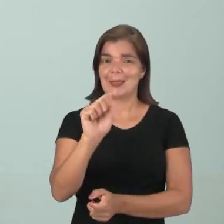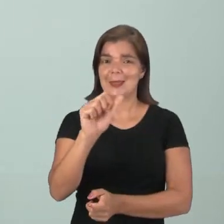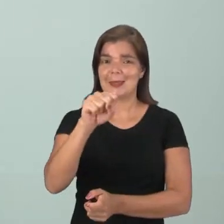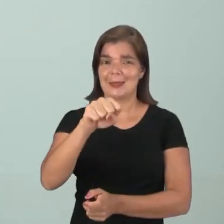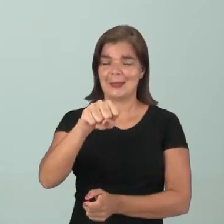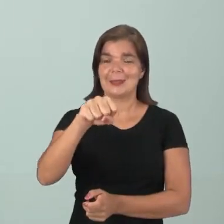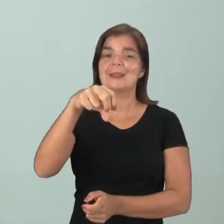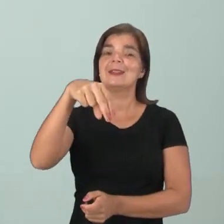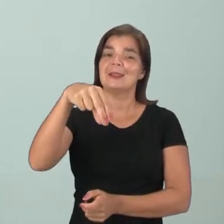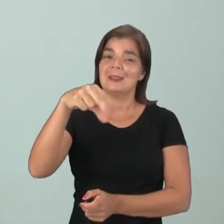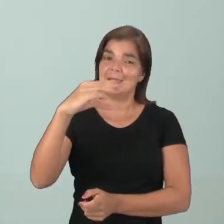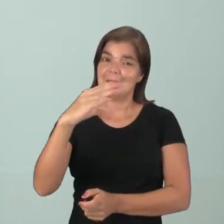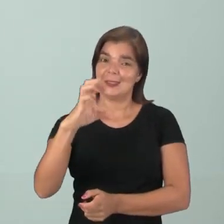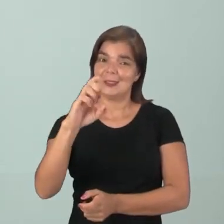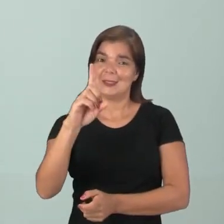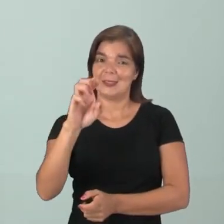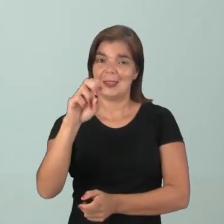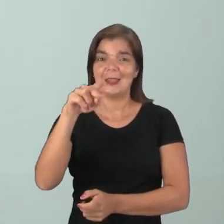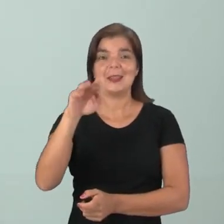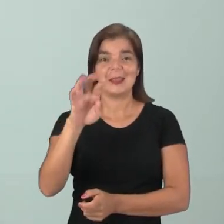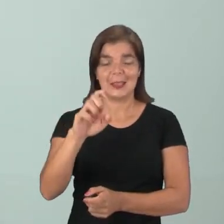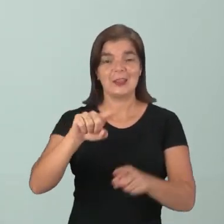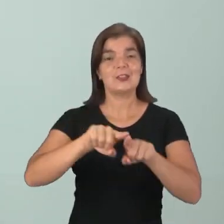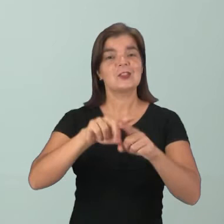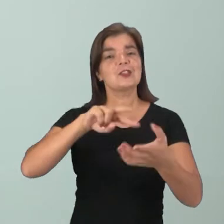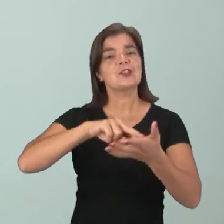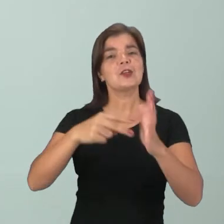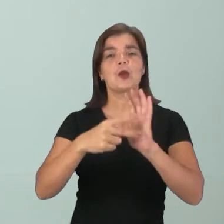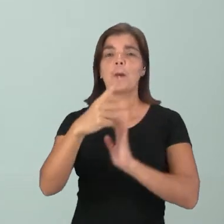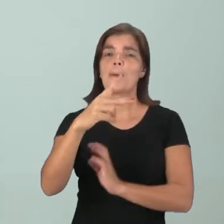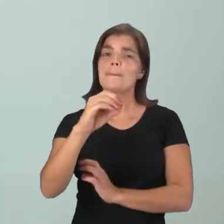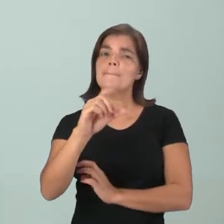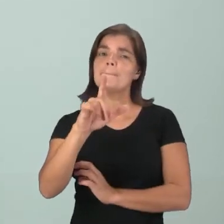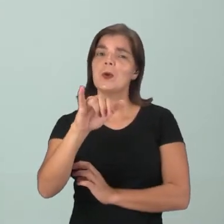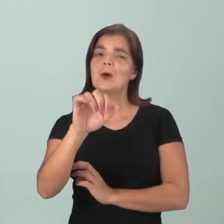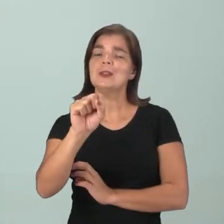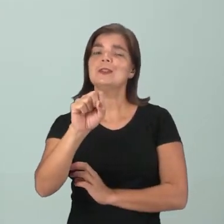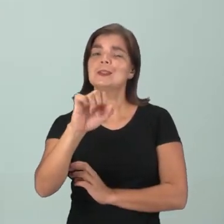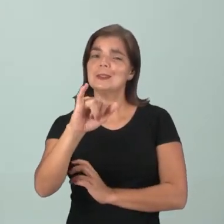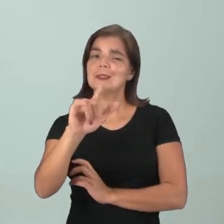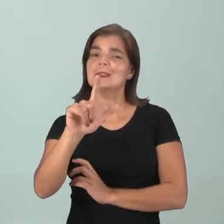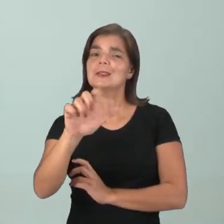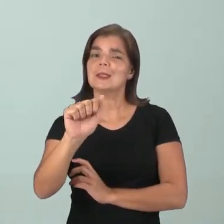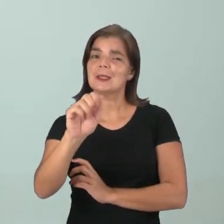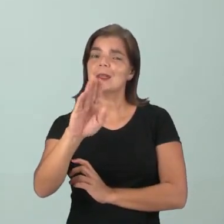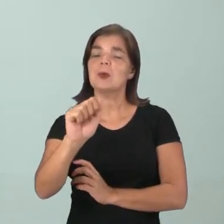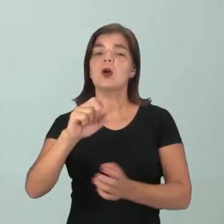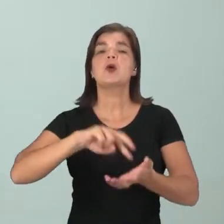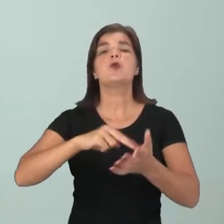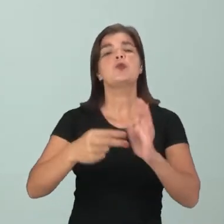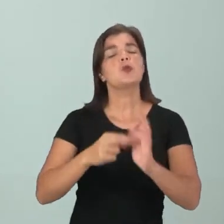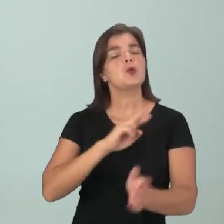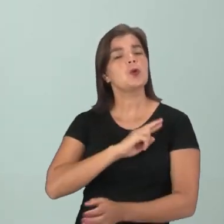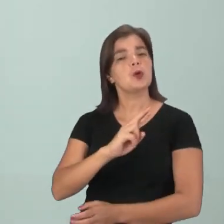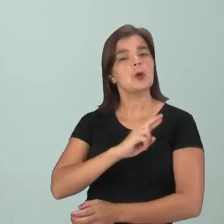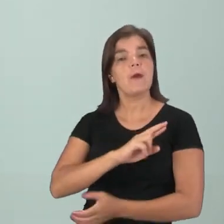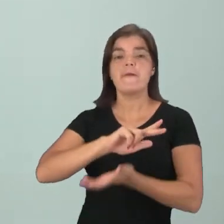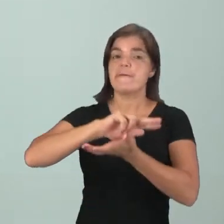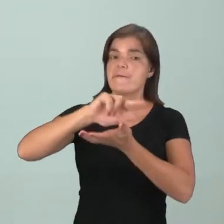palavra transcendente é polissílaba, não é? O que é poli? Muitas. O que é uma